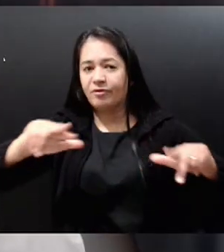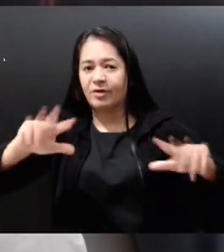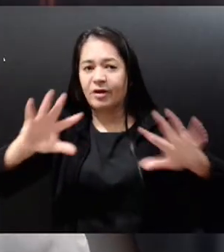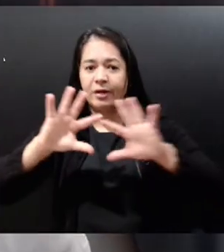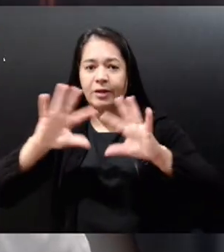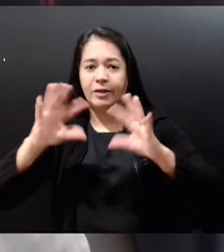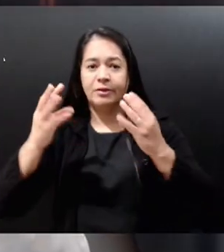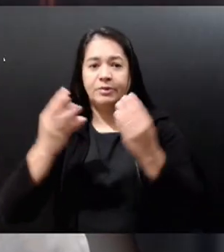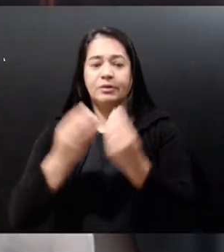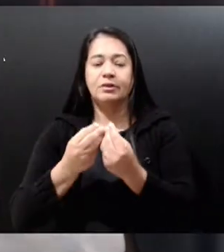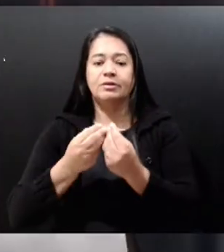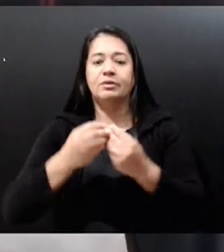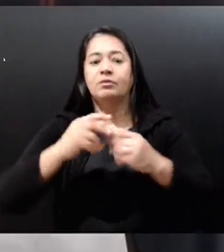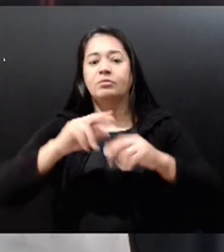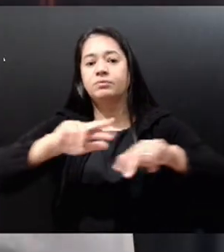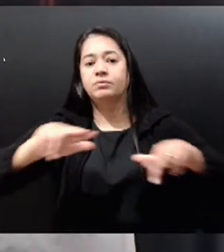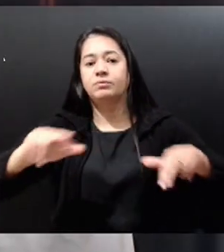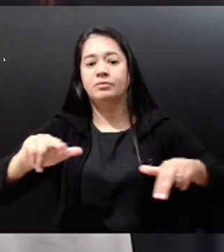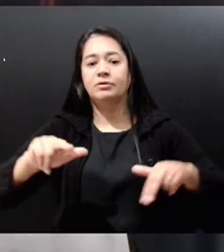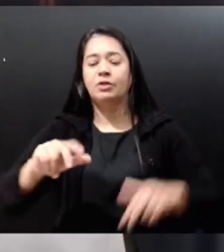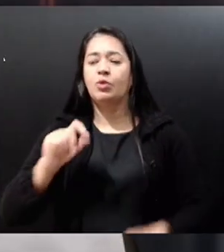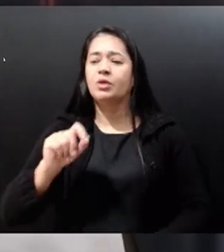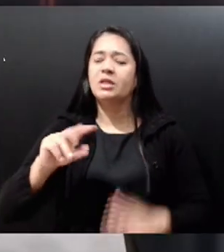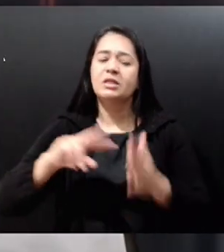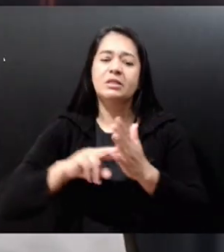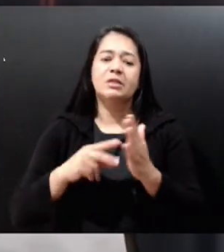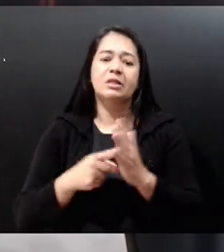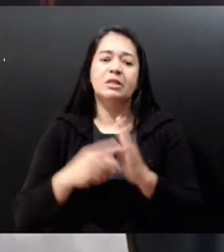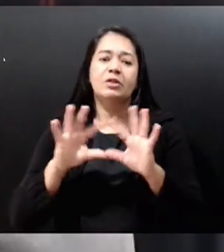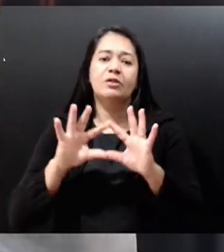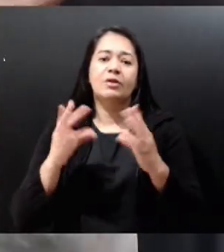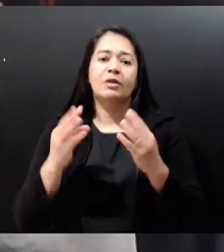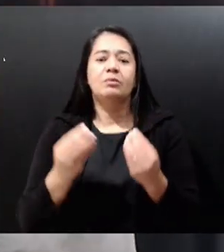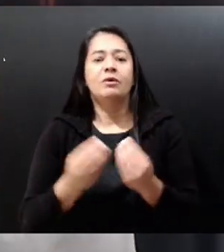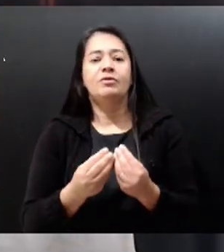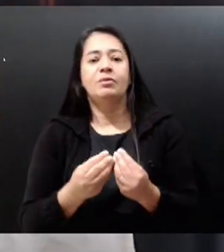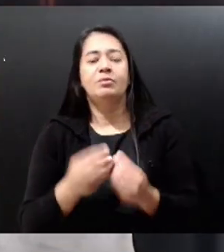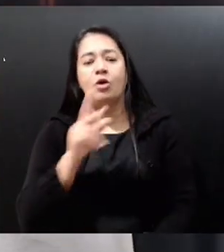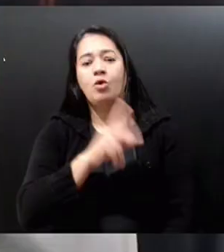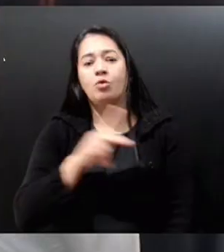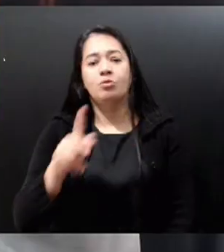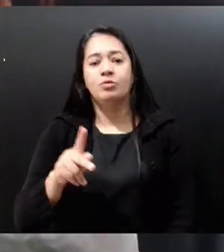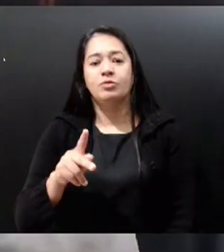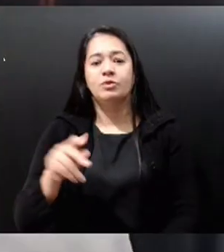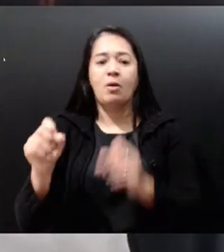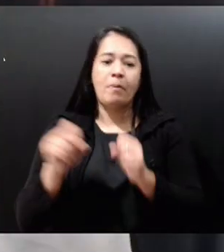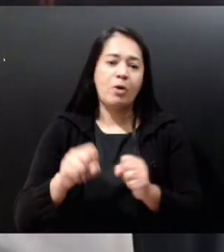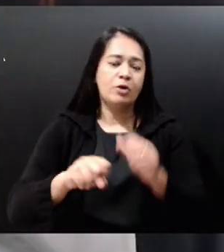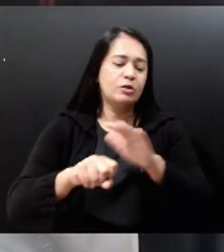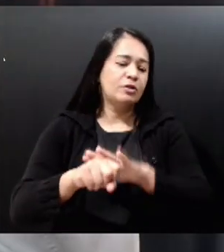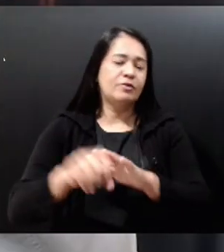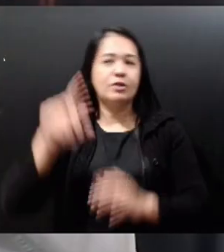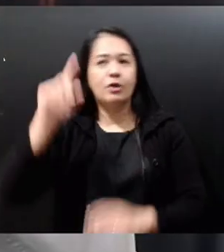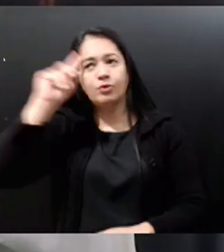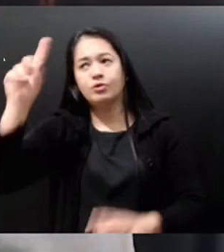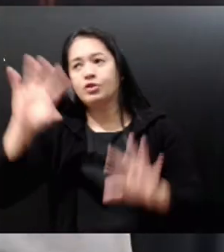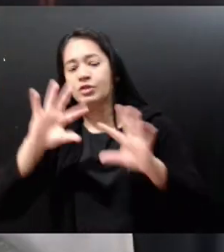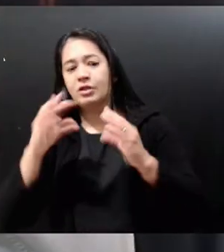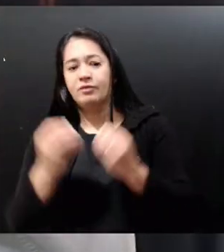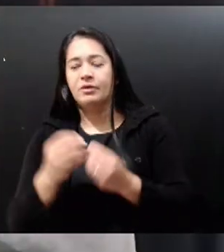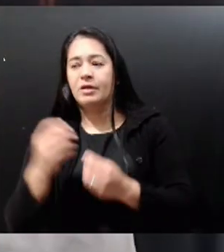que é ser uma família. Então, os professores podem fazer o dia da família, cada um traz